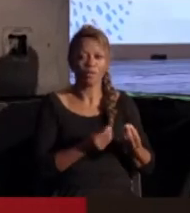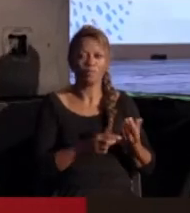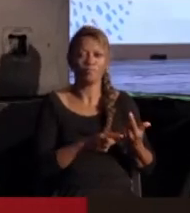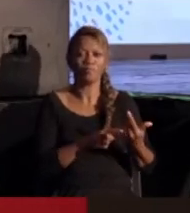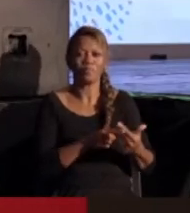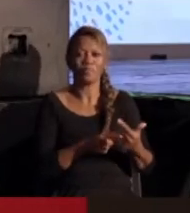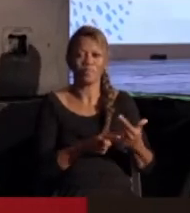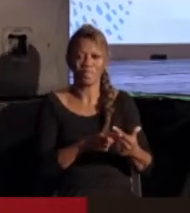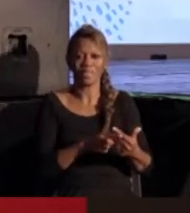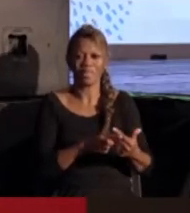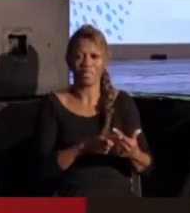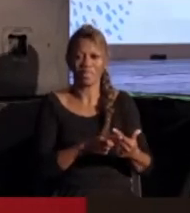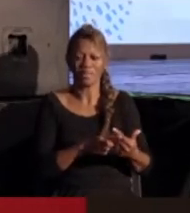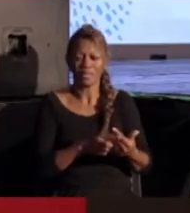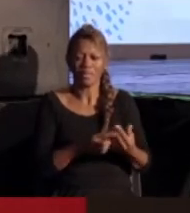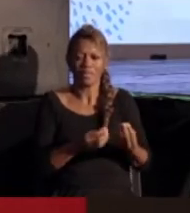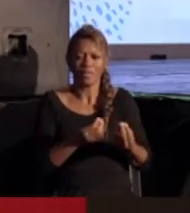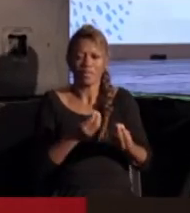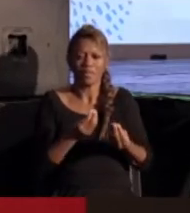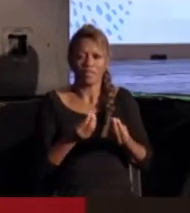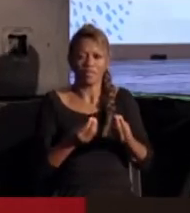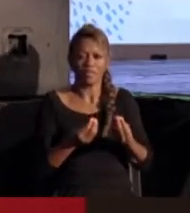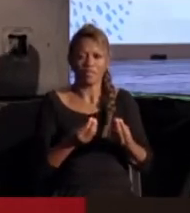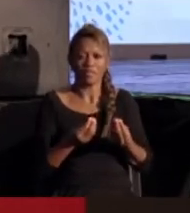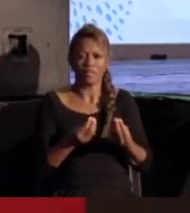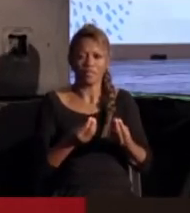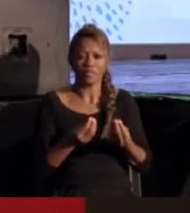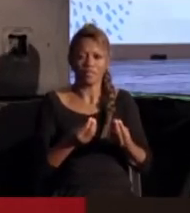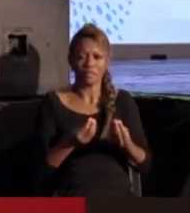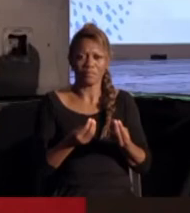porque há uma